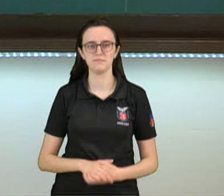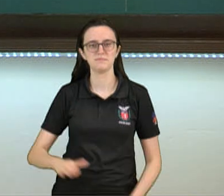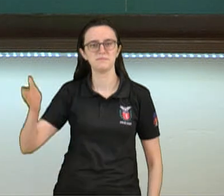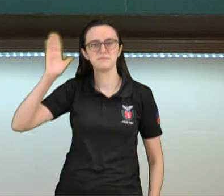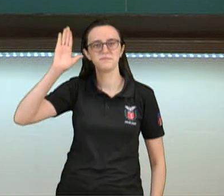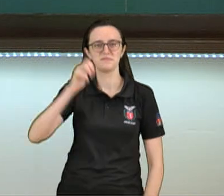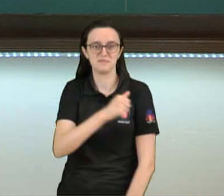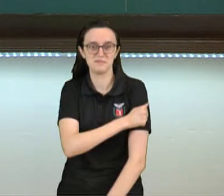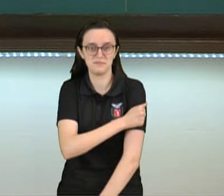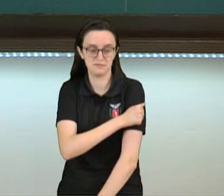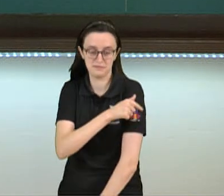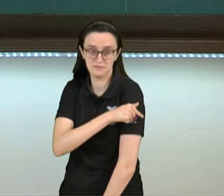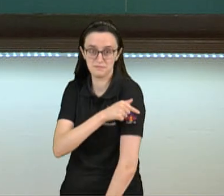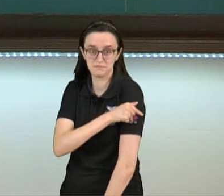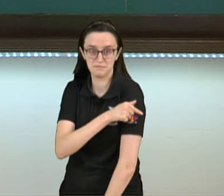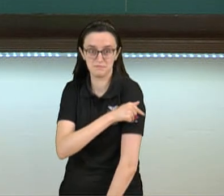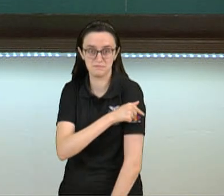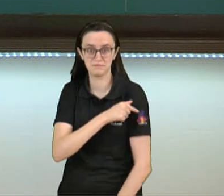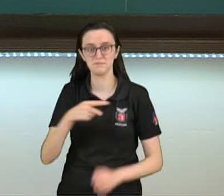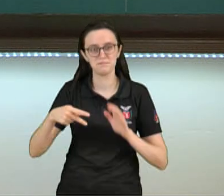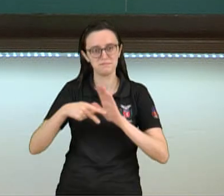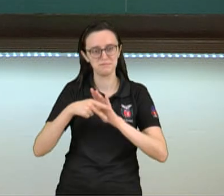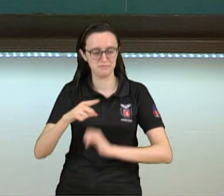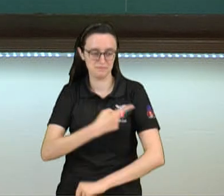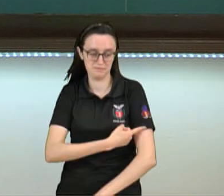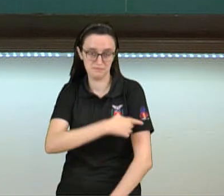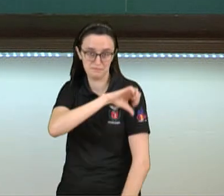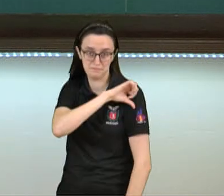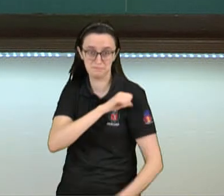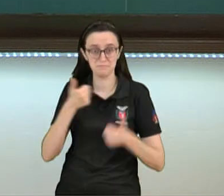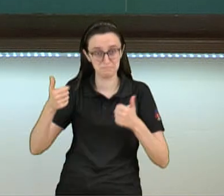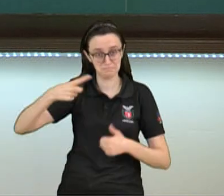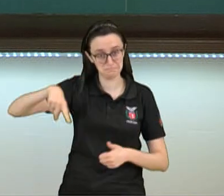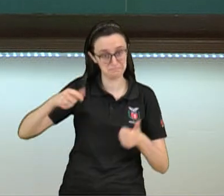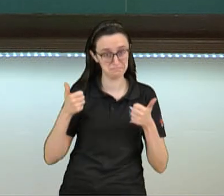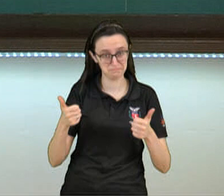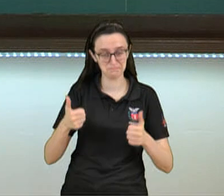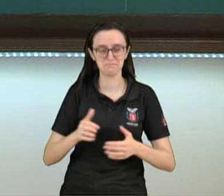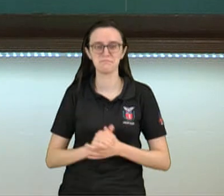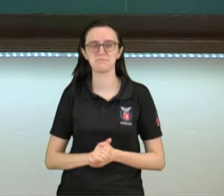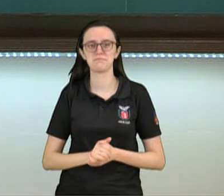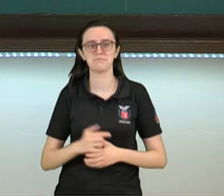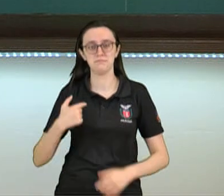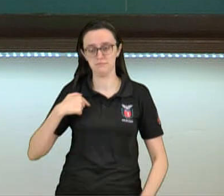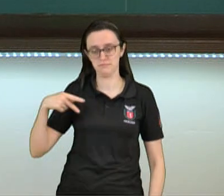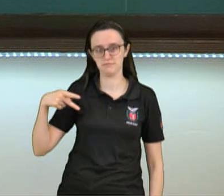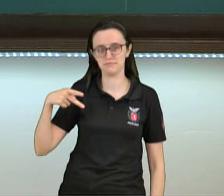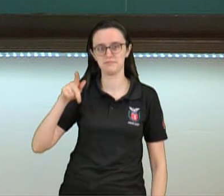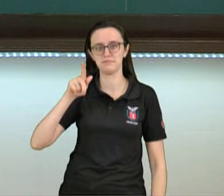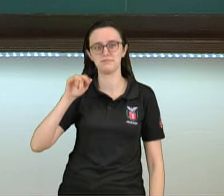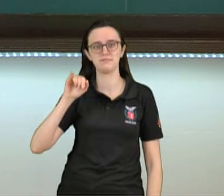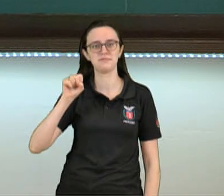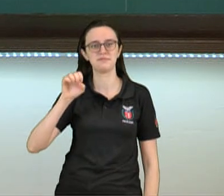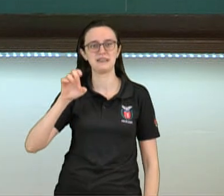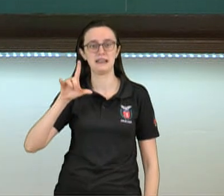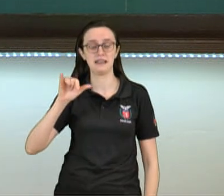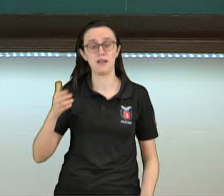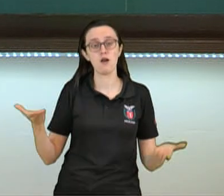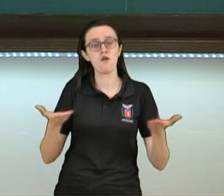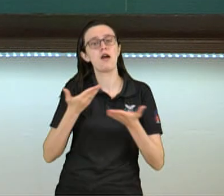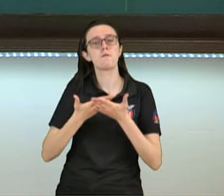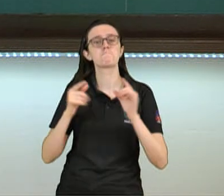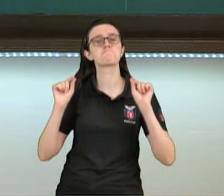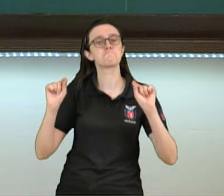Olá, estudantes do sétimo ano do ensino fundamental. Tudo bem com vocês? Eu sou a professora Gisele e na aula